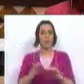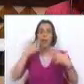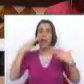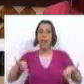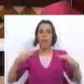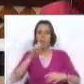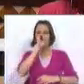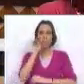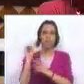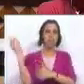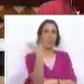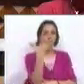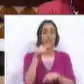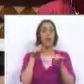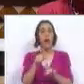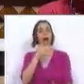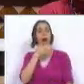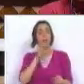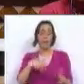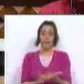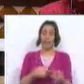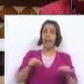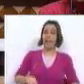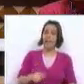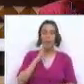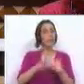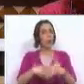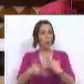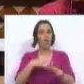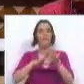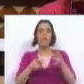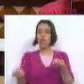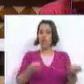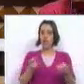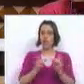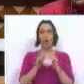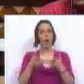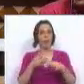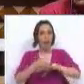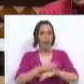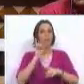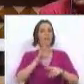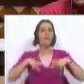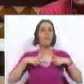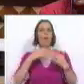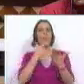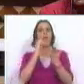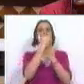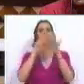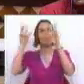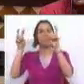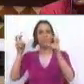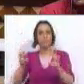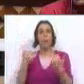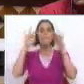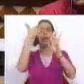Natureza e das Florestas, que deverá, como até aqui, continuar a fazer gestão online do património classificado, mas